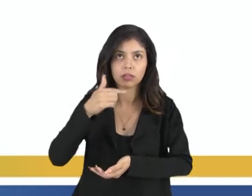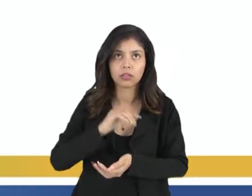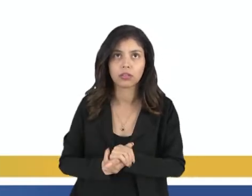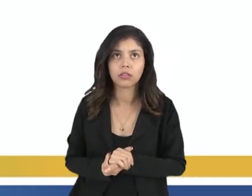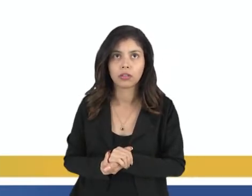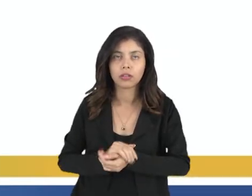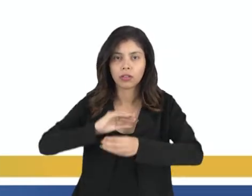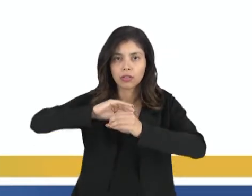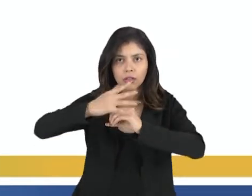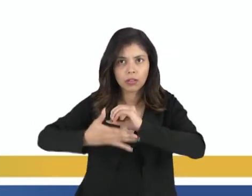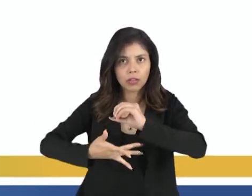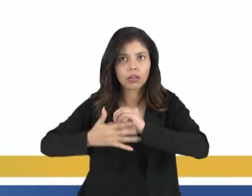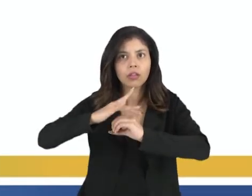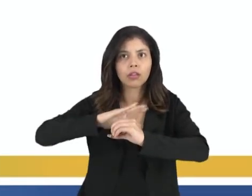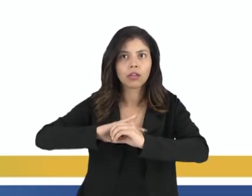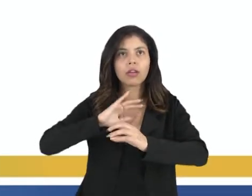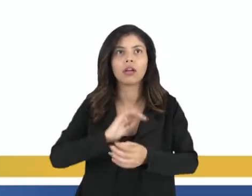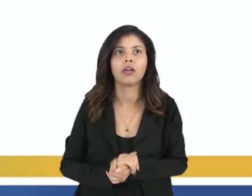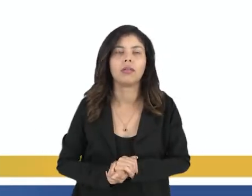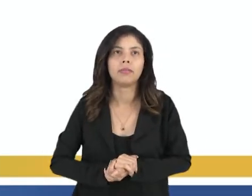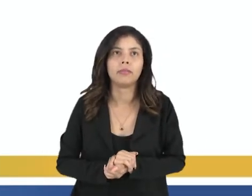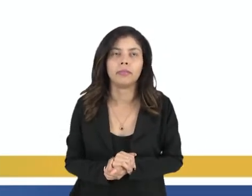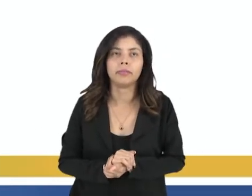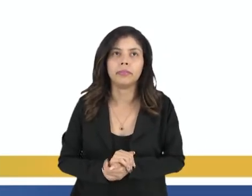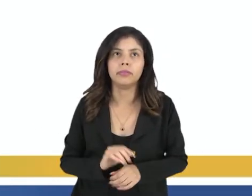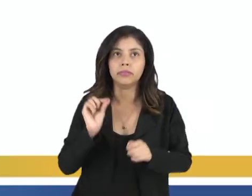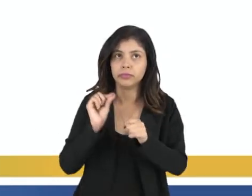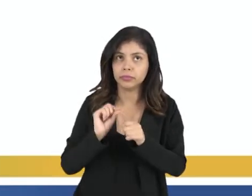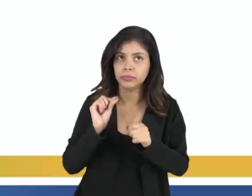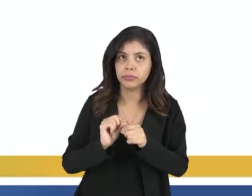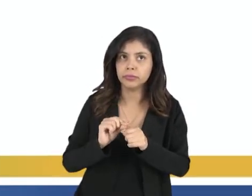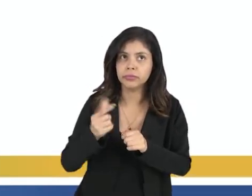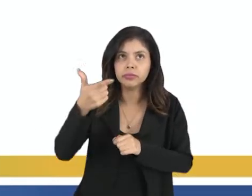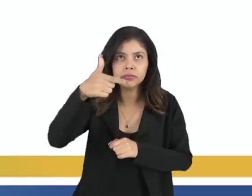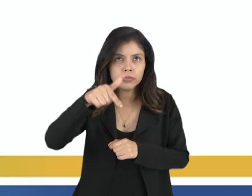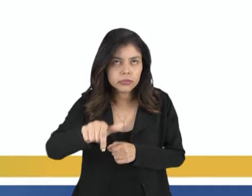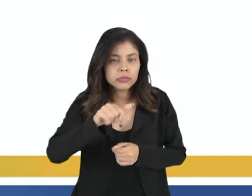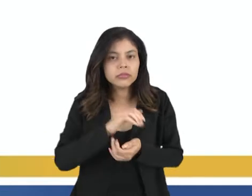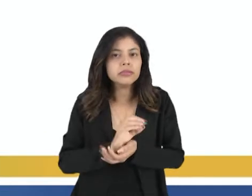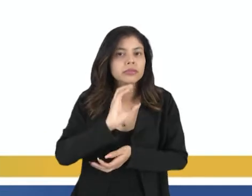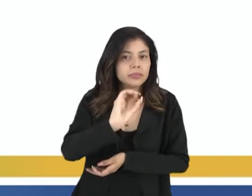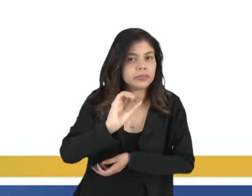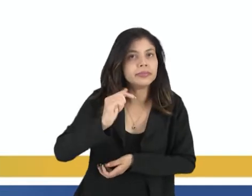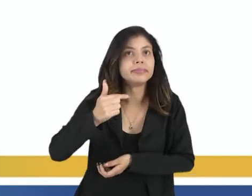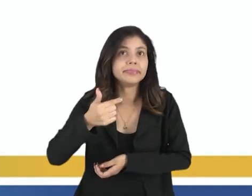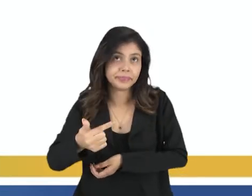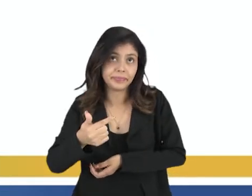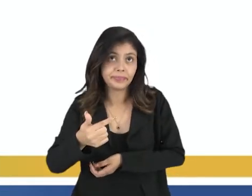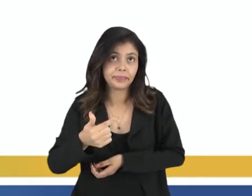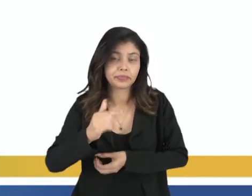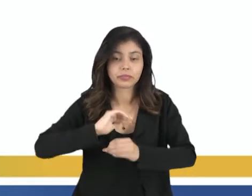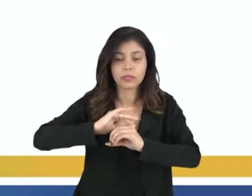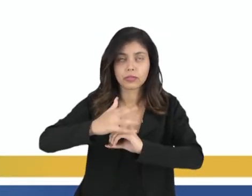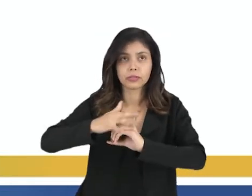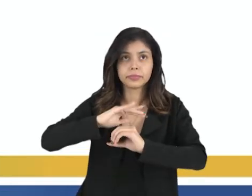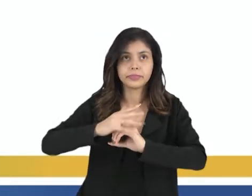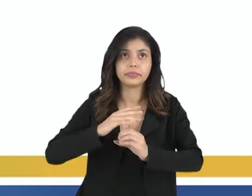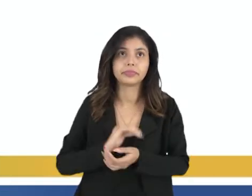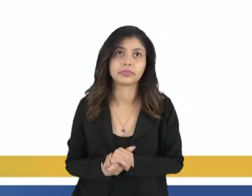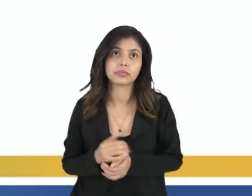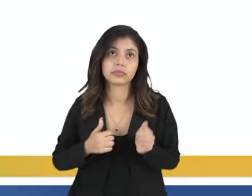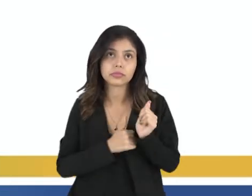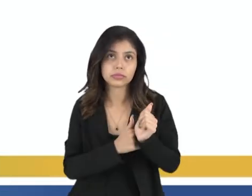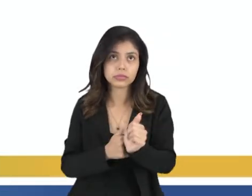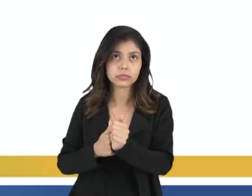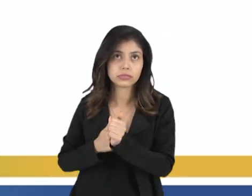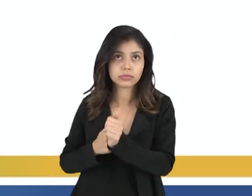gás carbônico atmosférico, realiza a renovação do O2 atmosférico, conduz